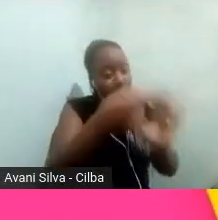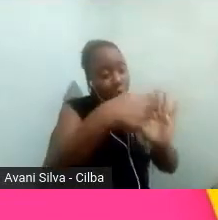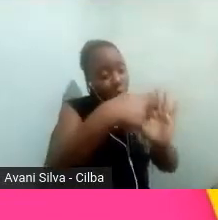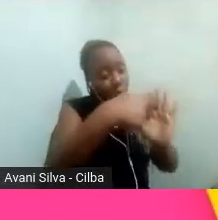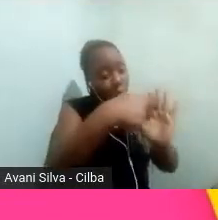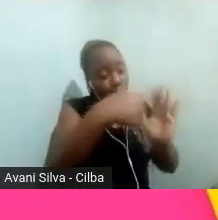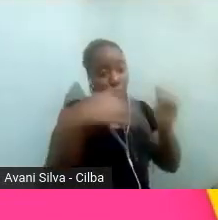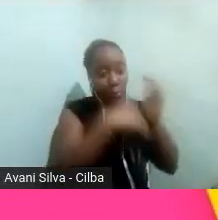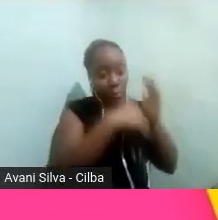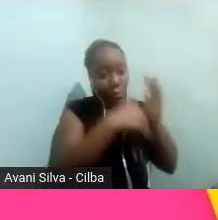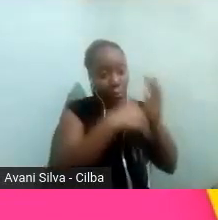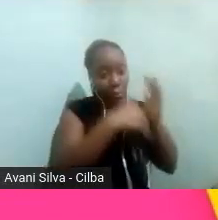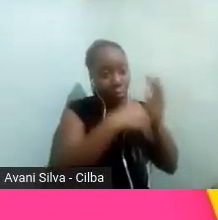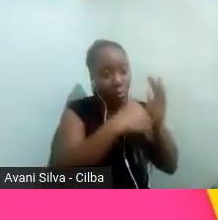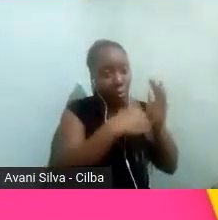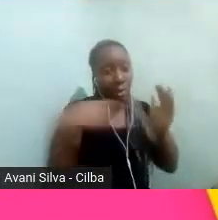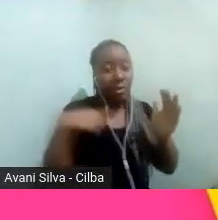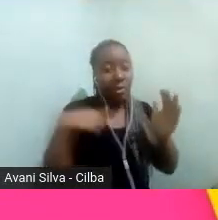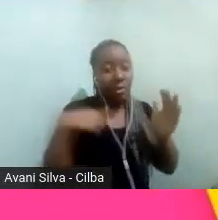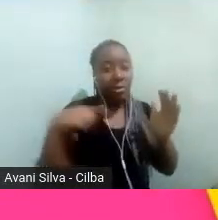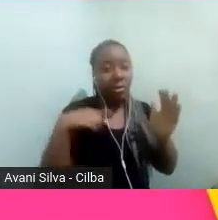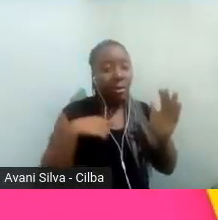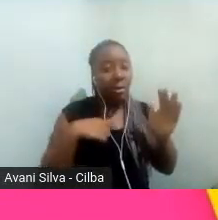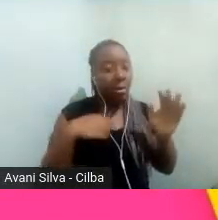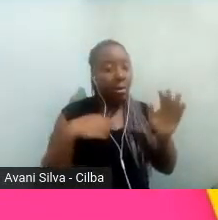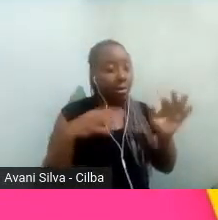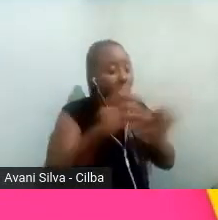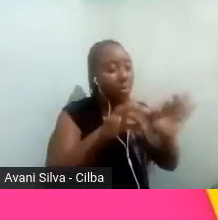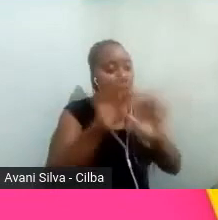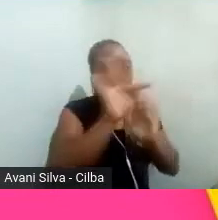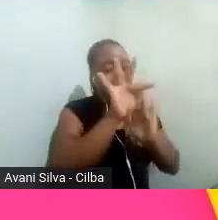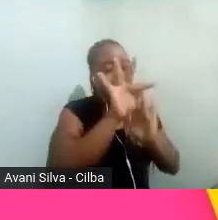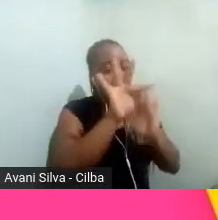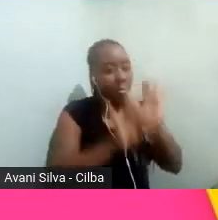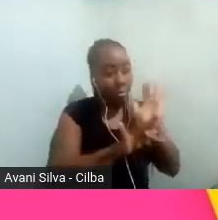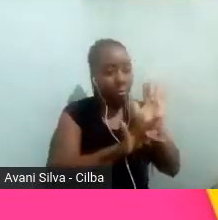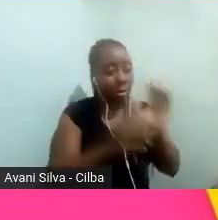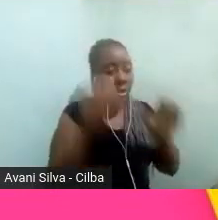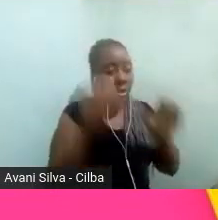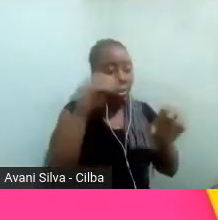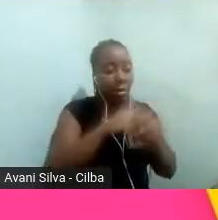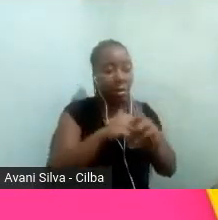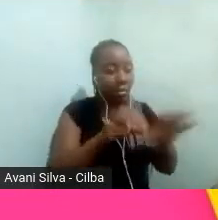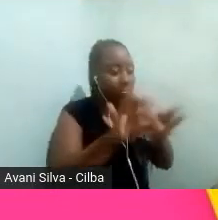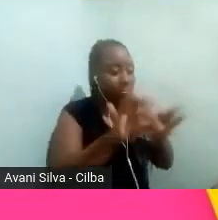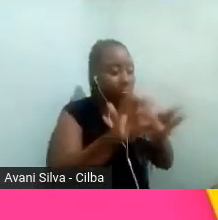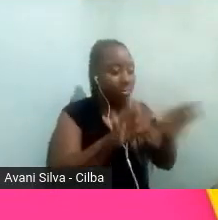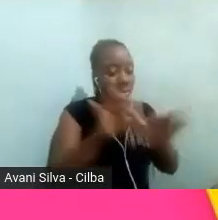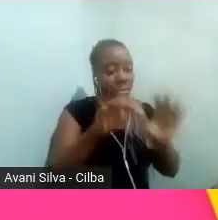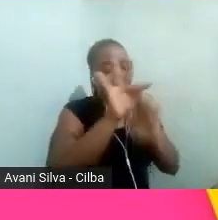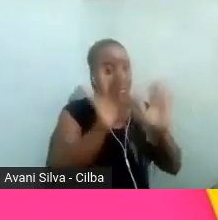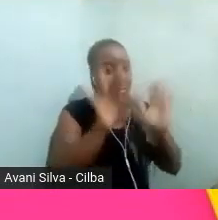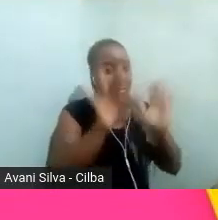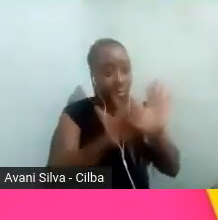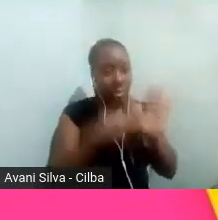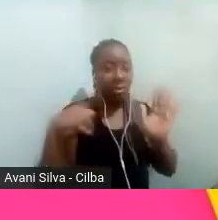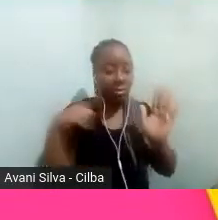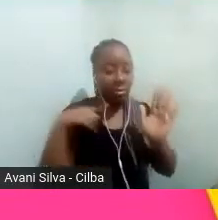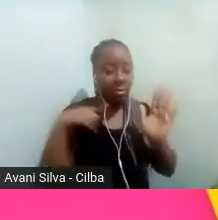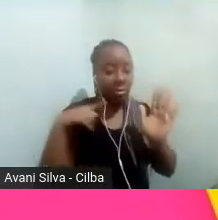eu estou usando um editor de texto. E dentro do editor de texto, eu tenho funções que eu posso